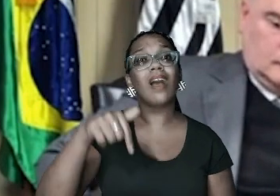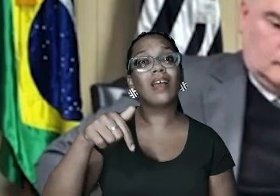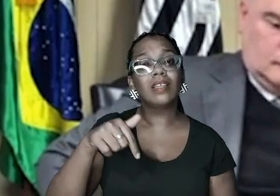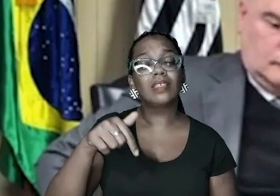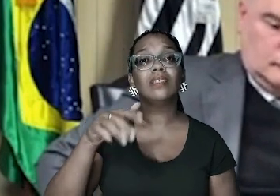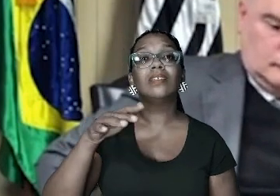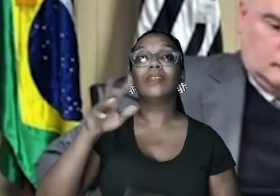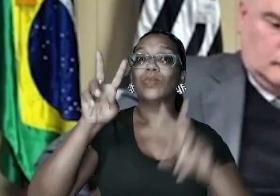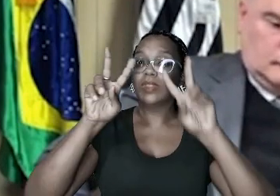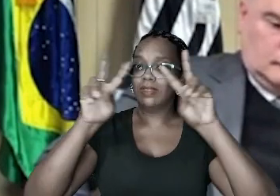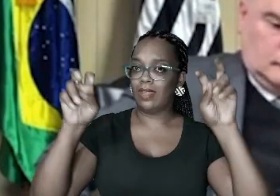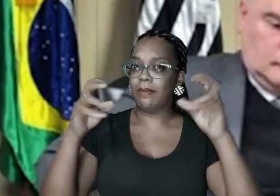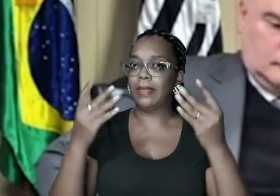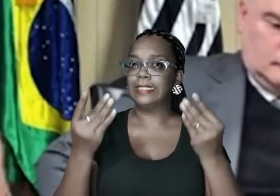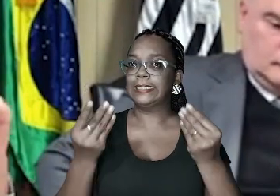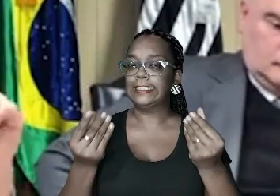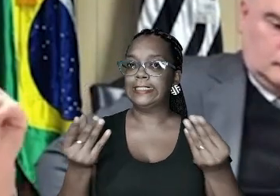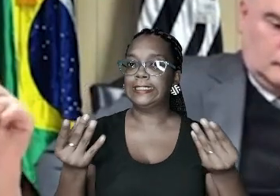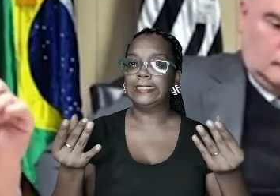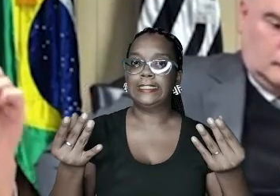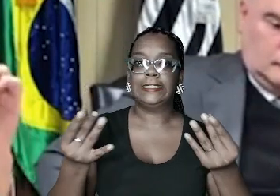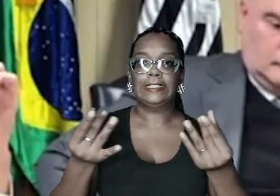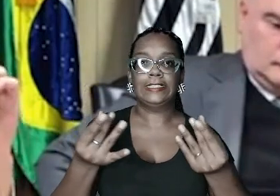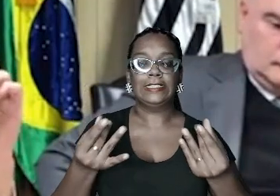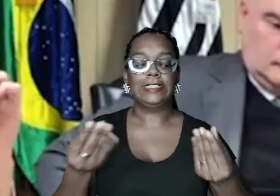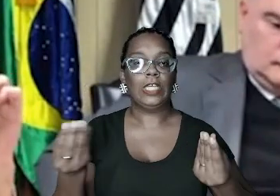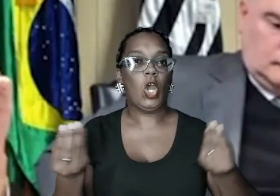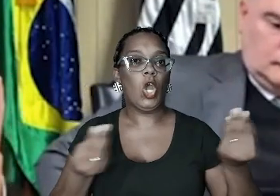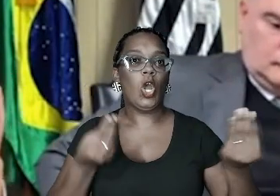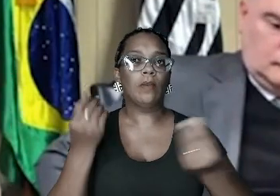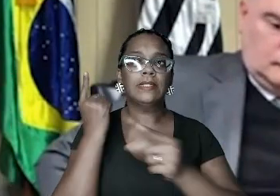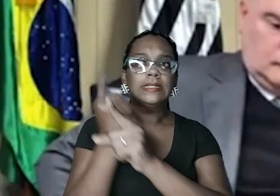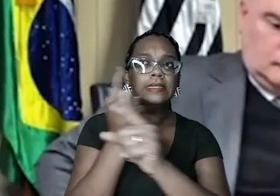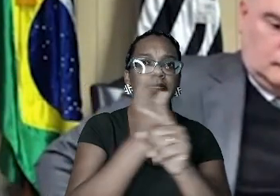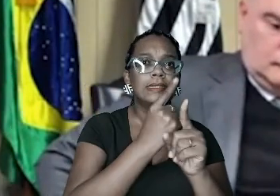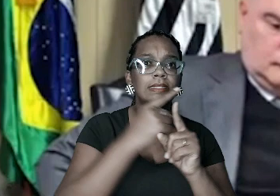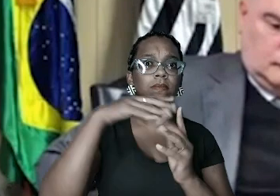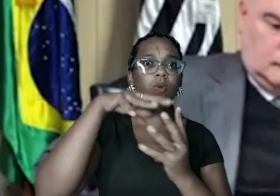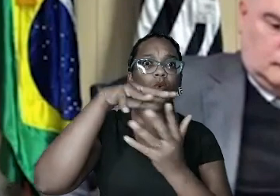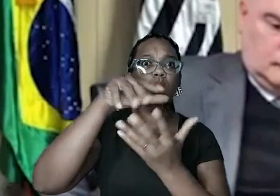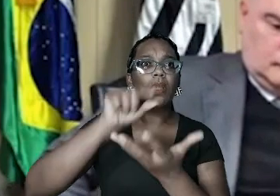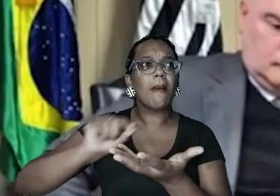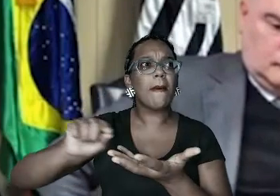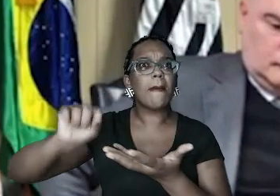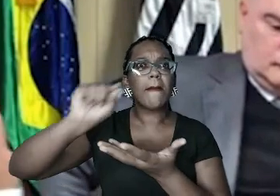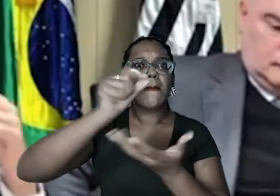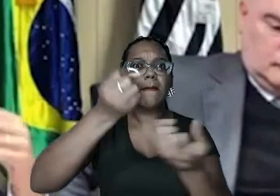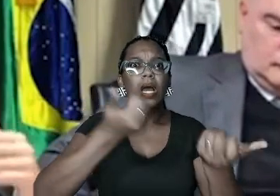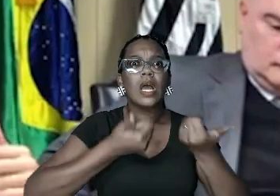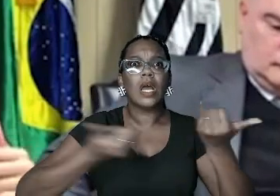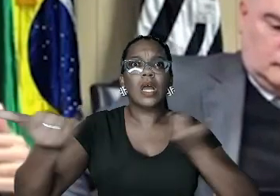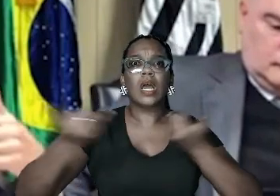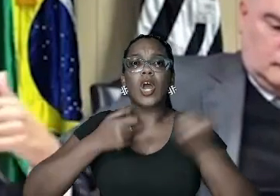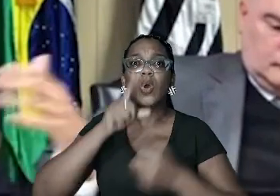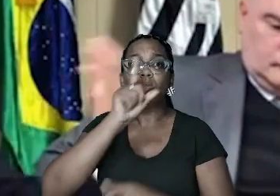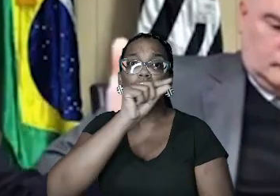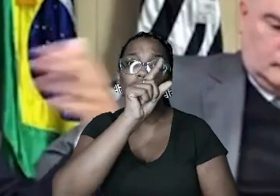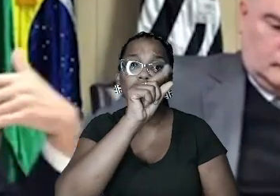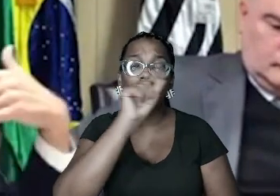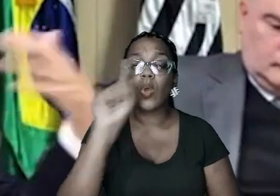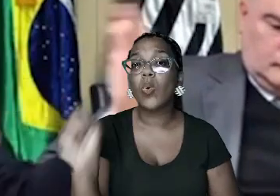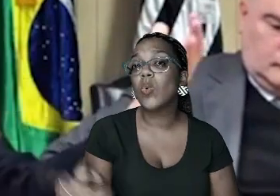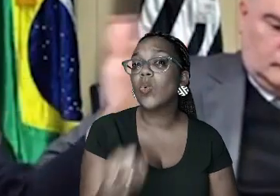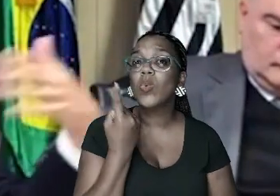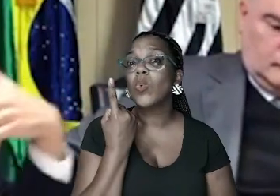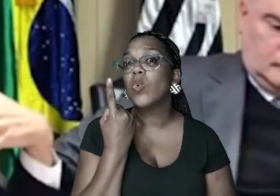a enganar os investidores mas aqui esse terreno é ainda mais delicado Como identificar naquele mundo